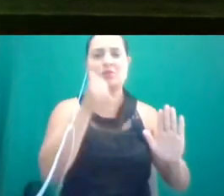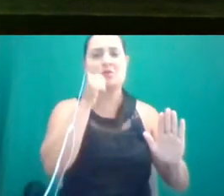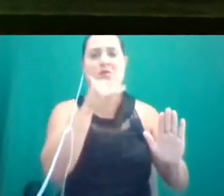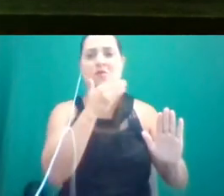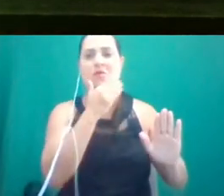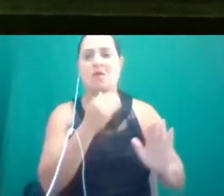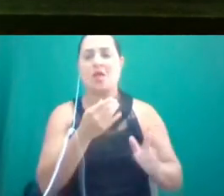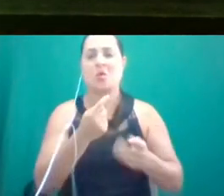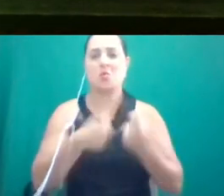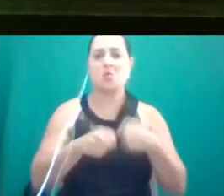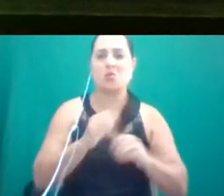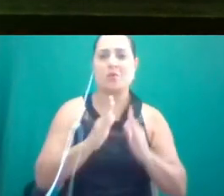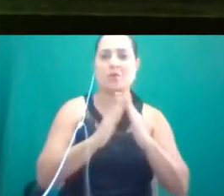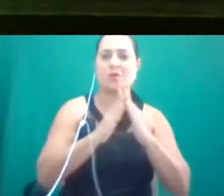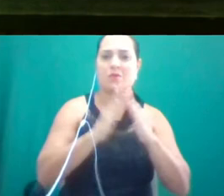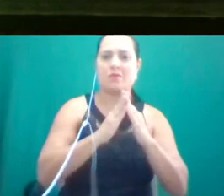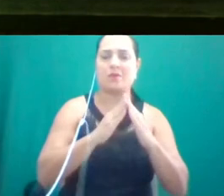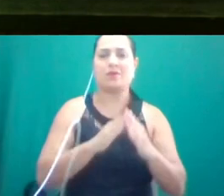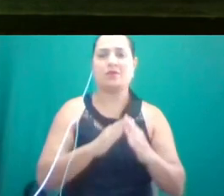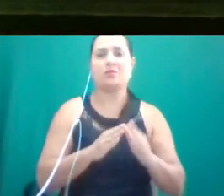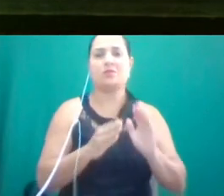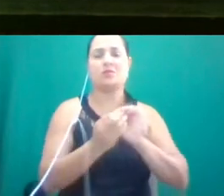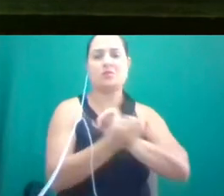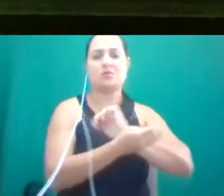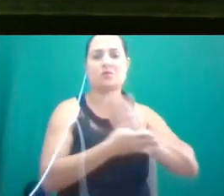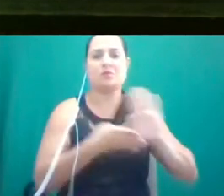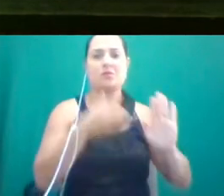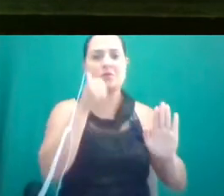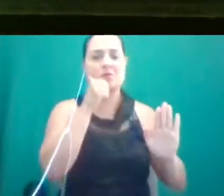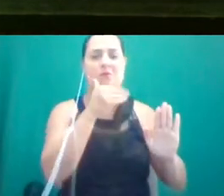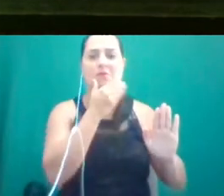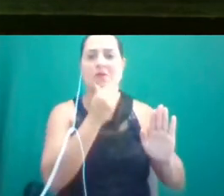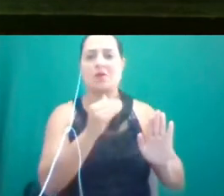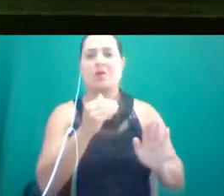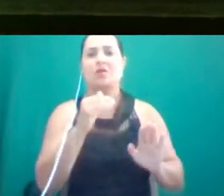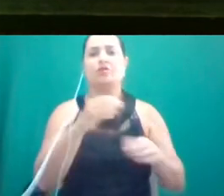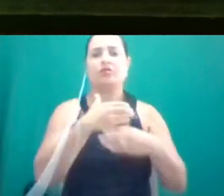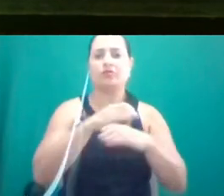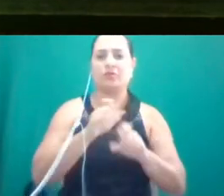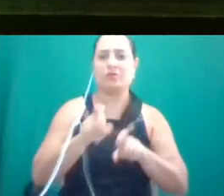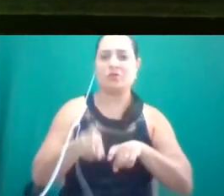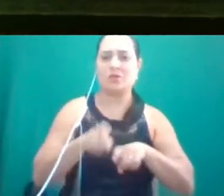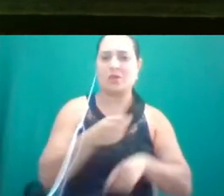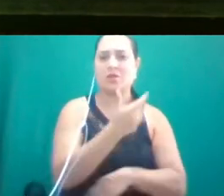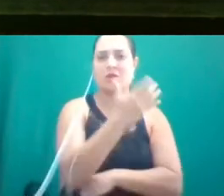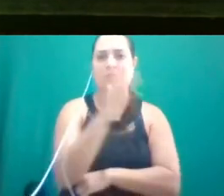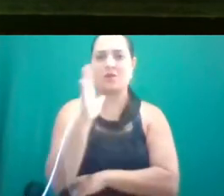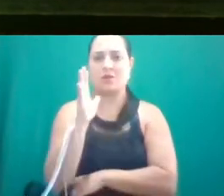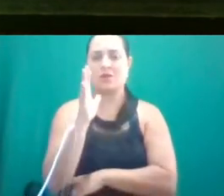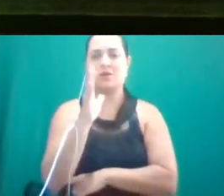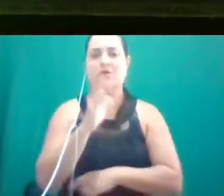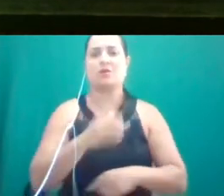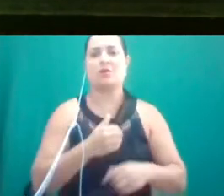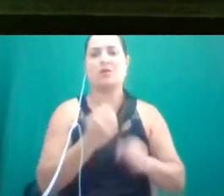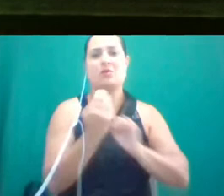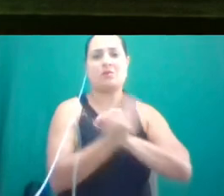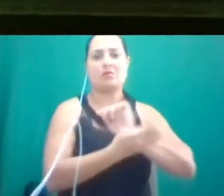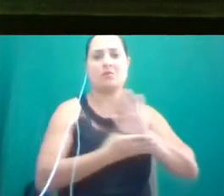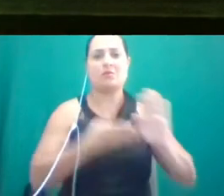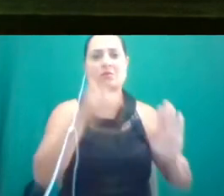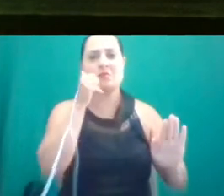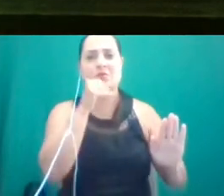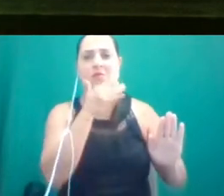bacharela em medicina veterinária, bacharel e bacharela em sistemas da